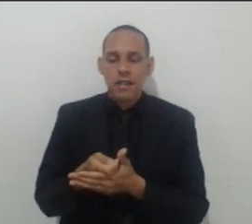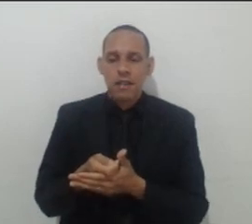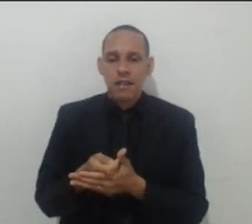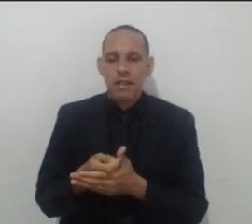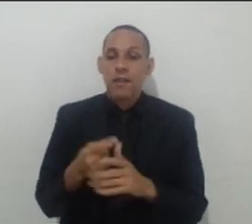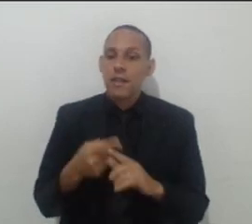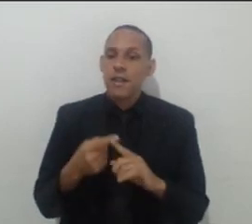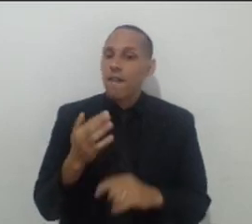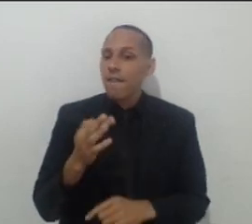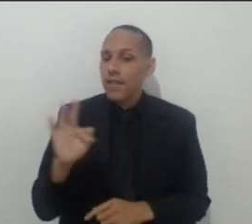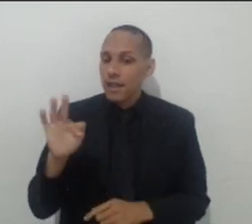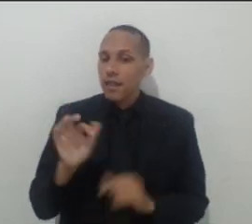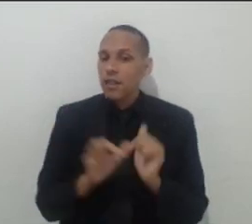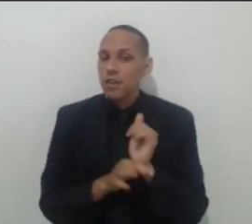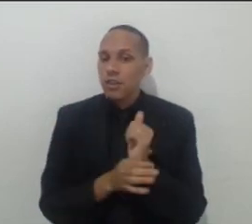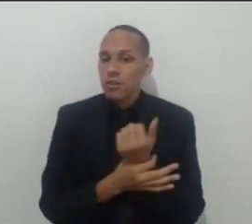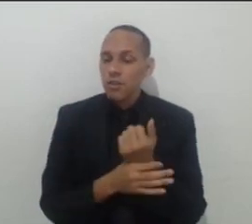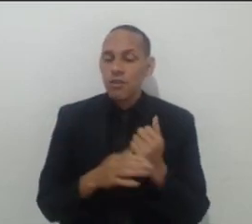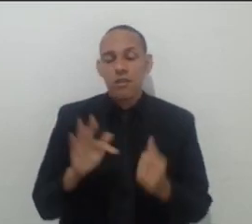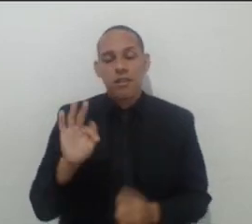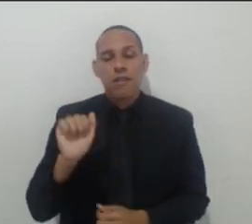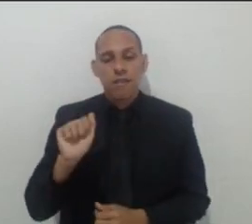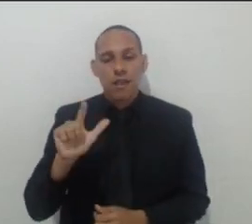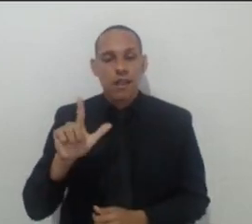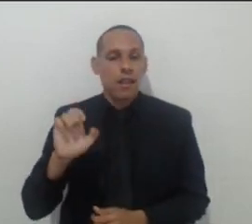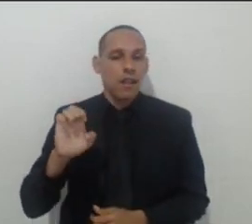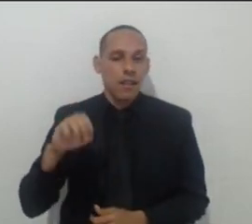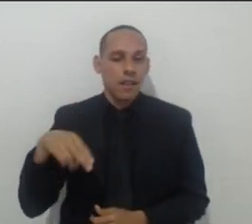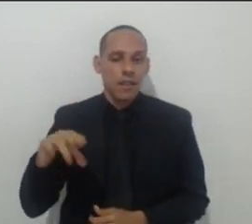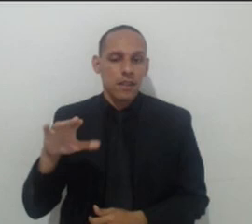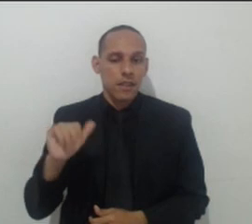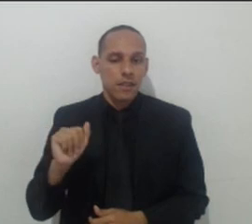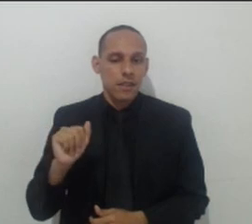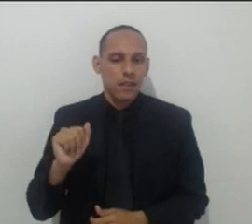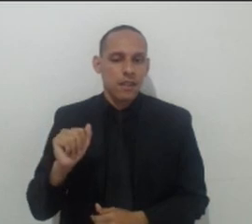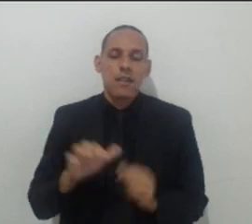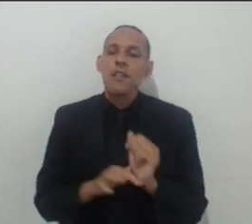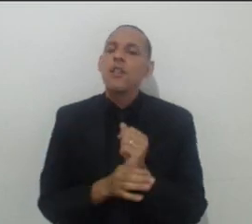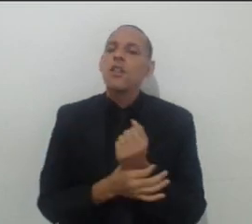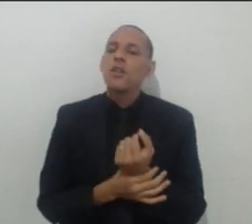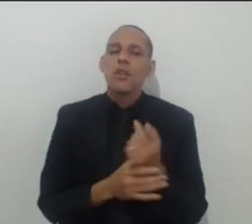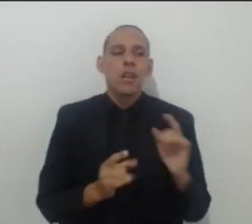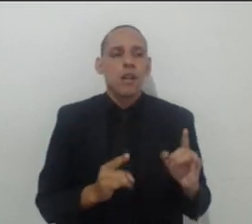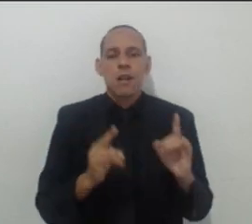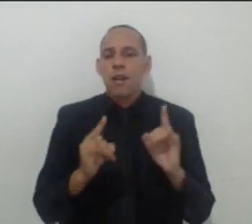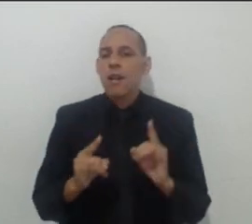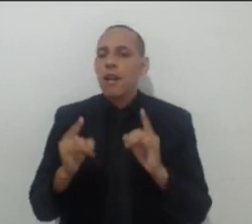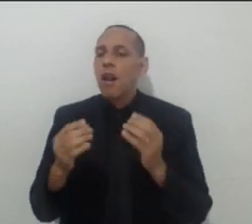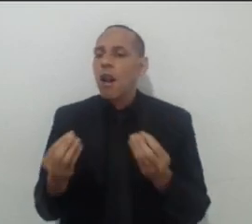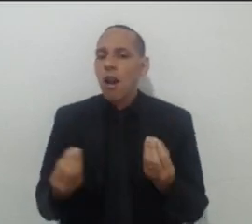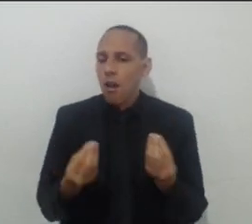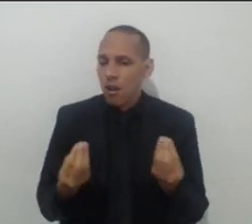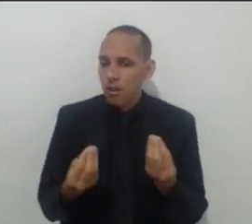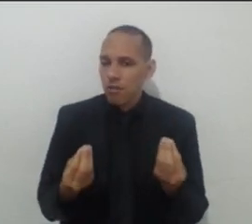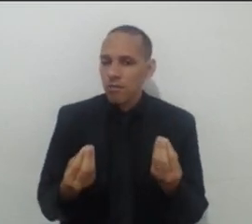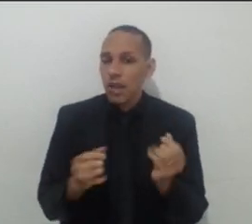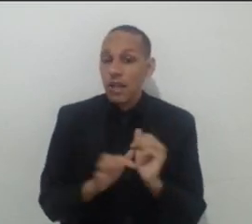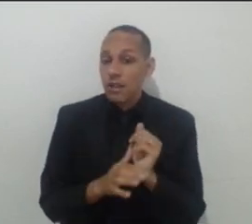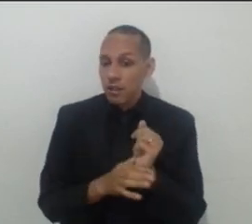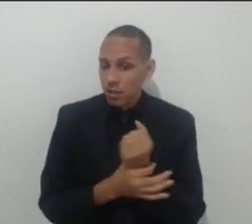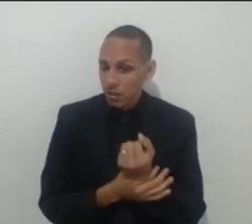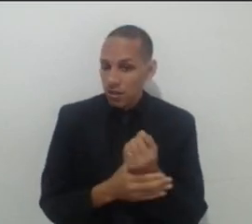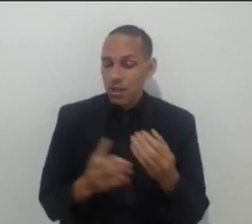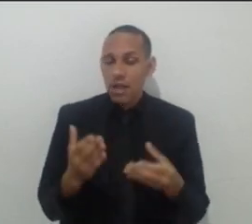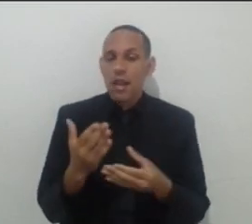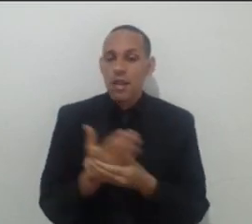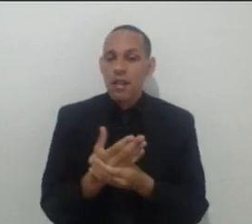Federal de Seguros estava em falência. Como é que funciona o seguro habitacional? Né? As seguradoras, elas se defendem nas ações e